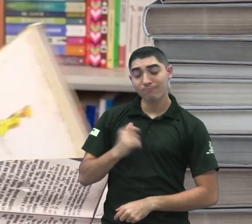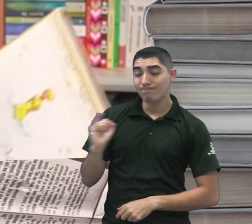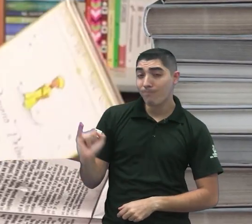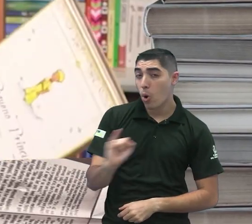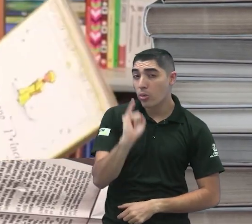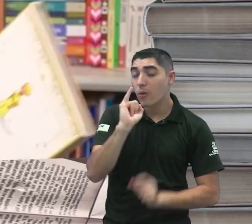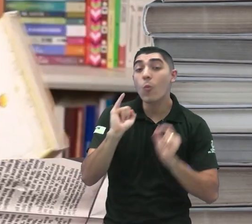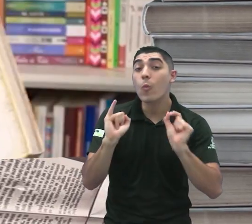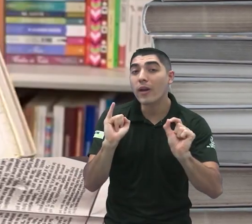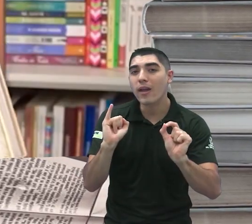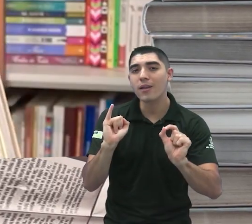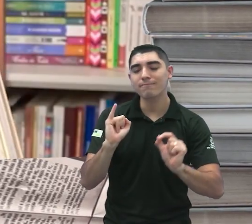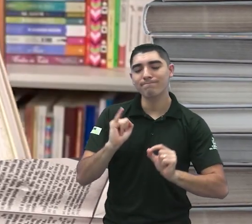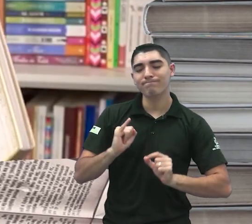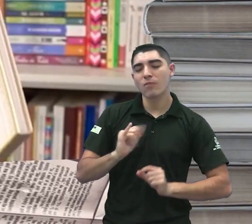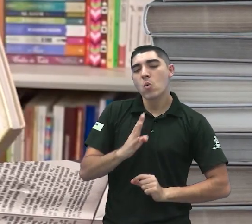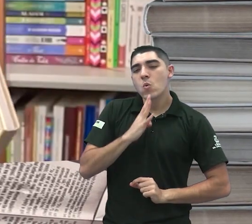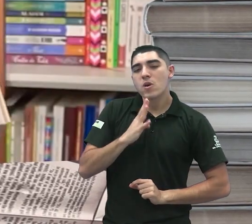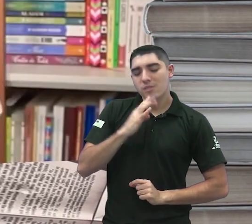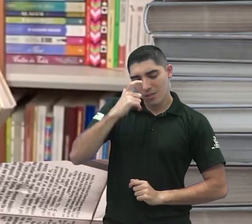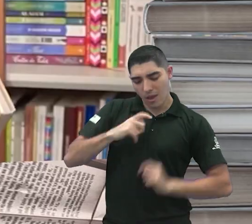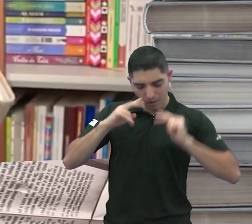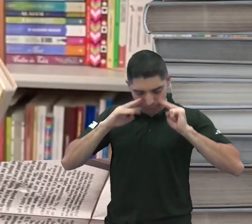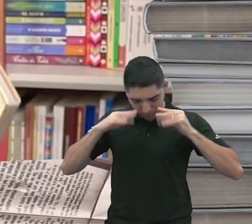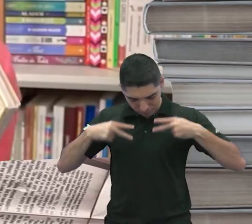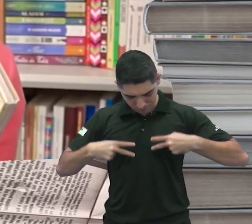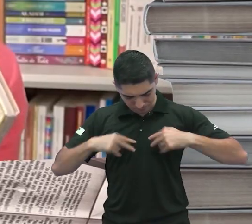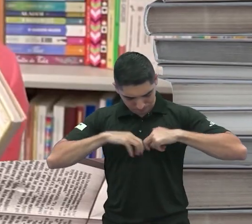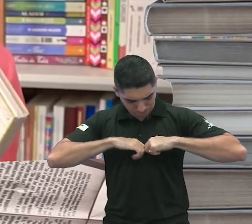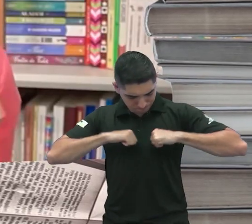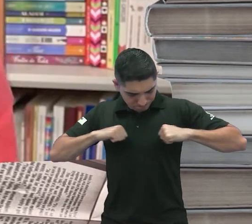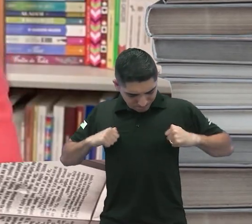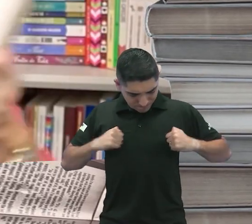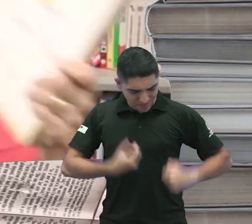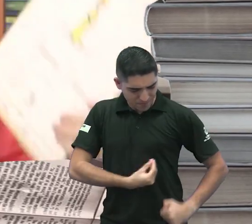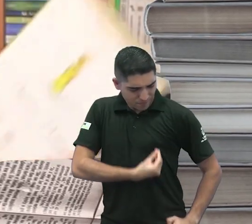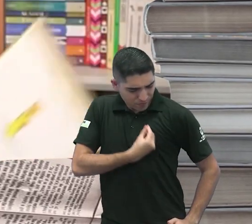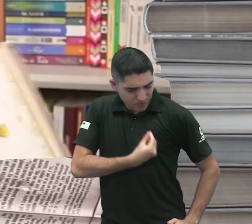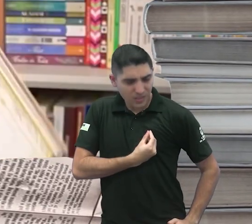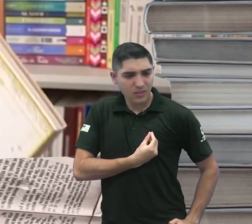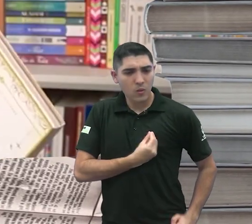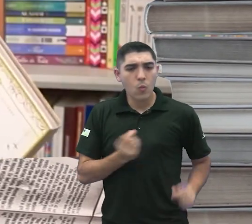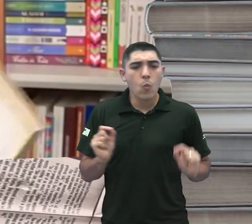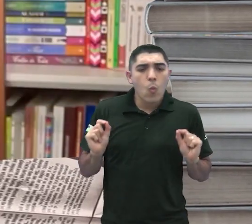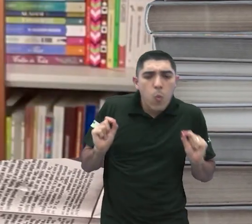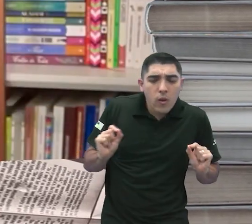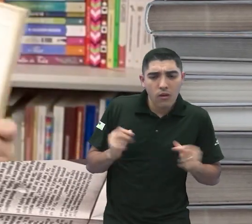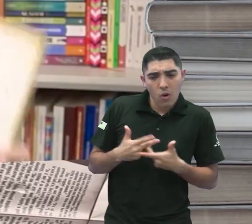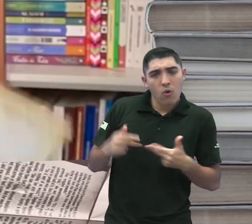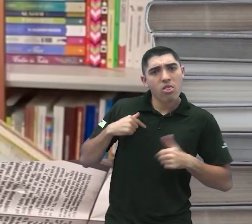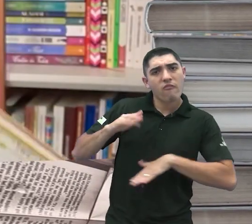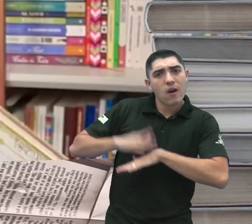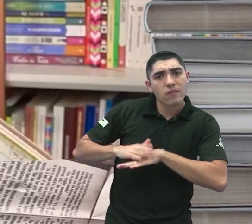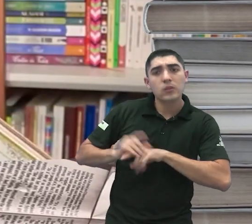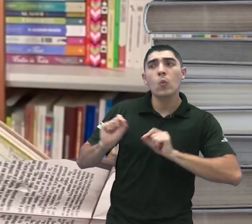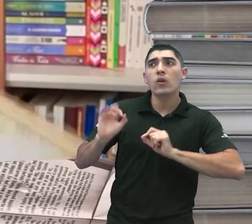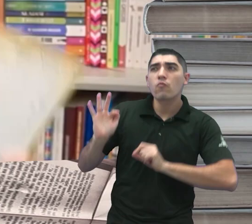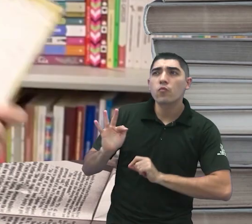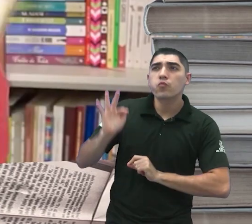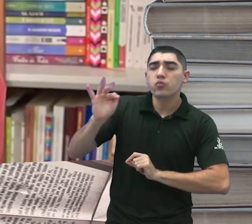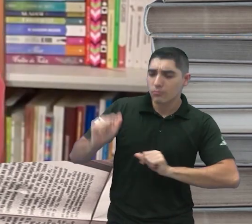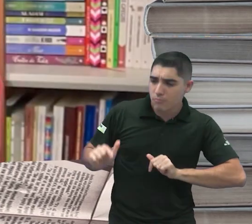importa, a voltar para a essência, a olhar para dentro, a olhar para a nossa vida, a olhar para o que a gente está fazendo, para onde a gente está